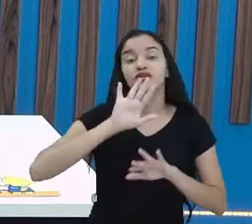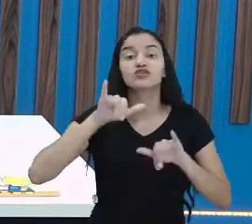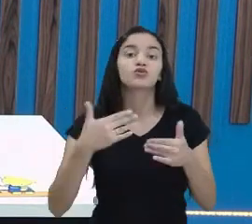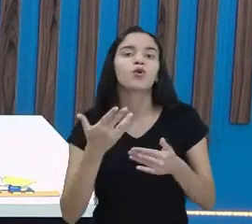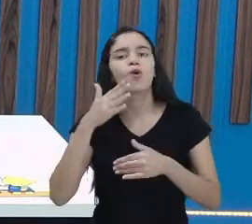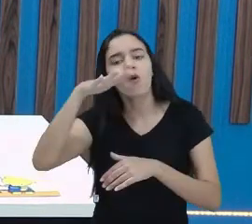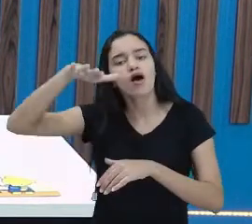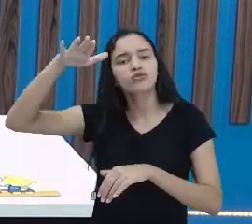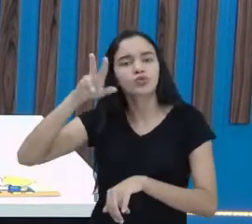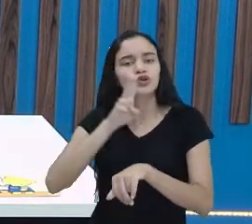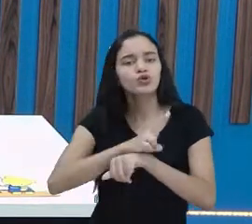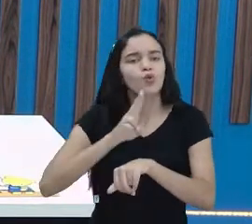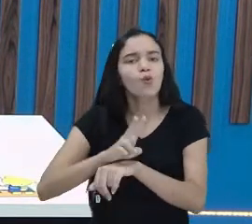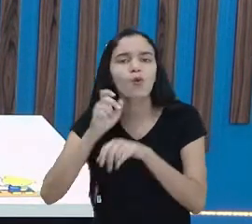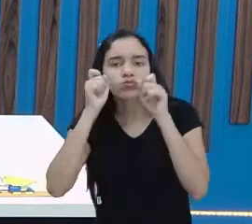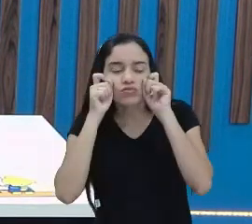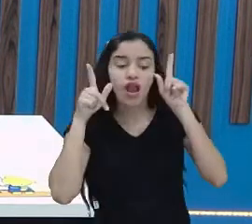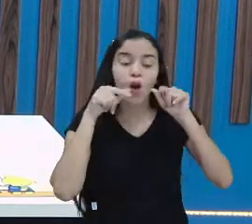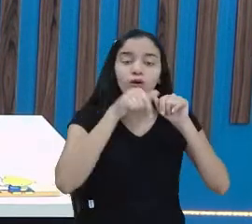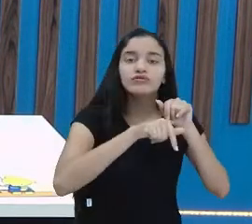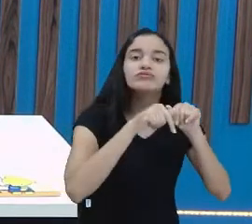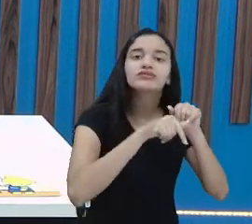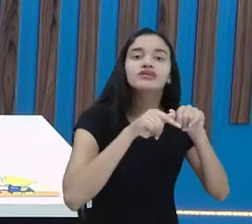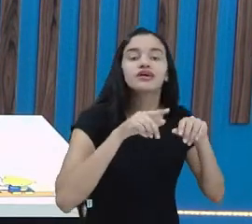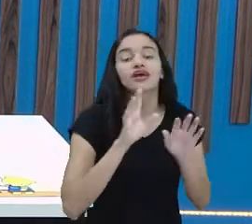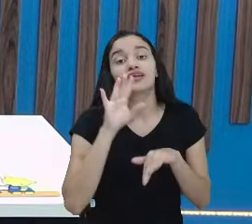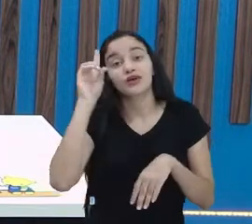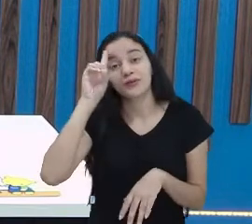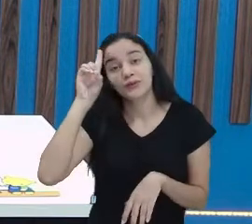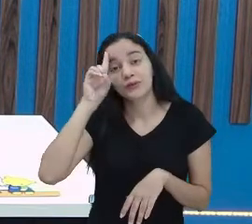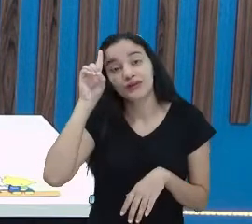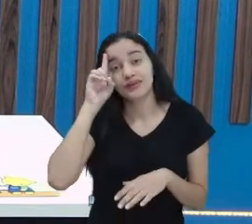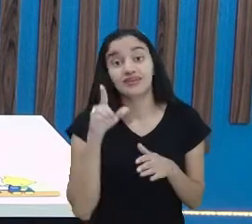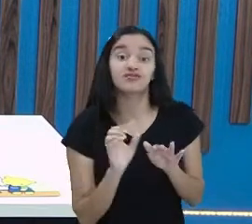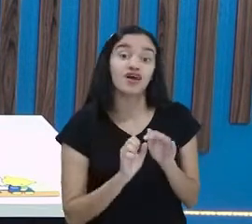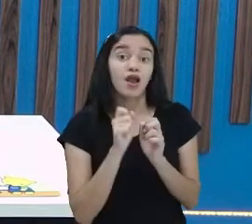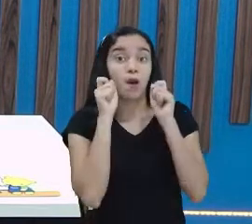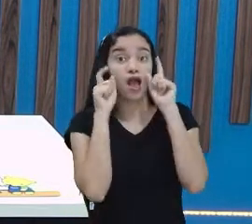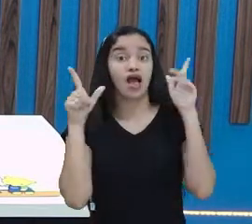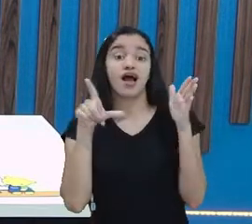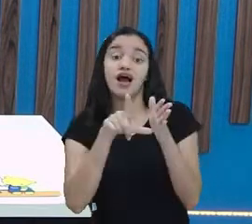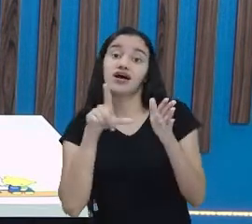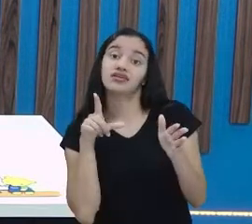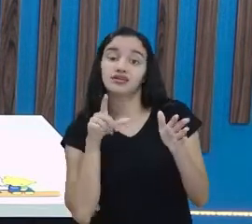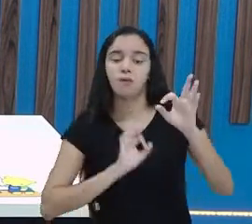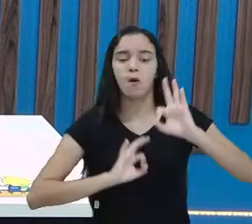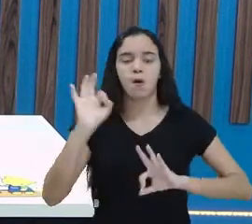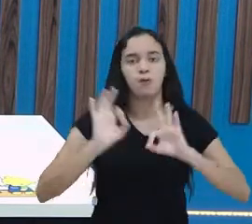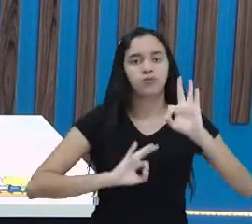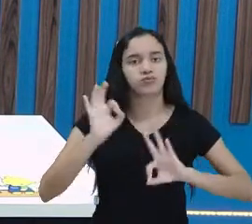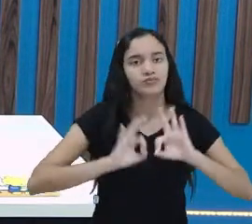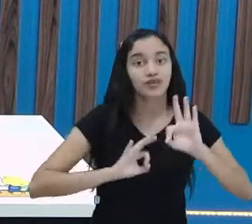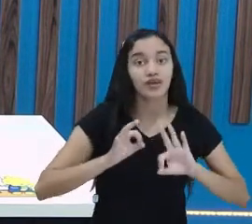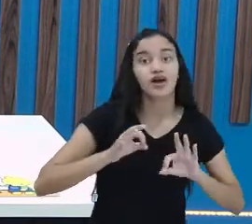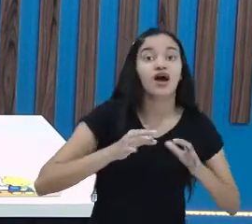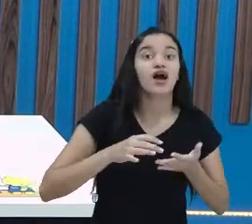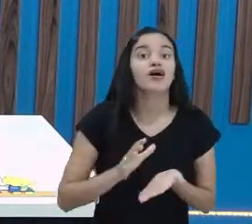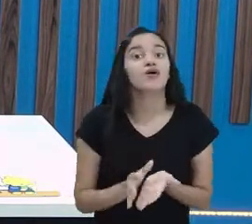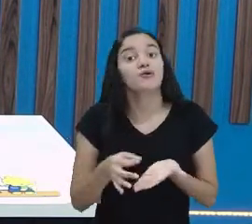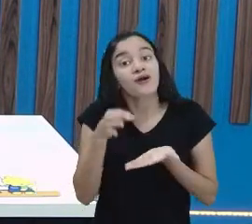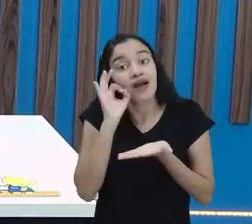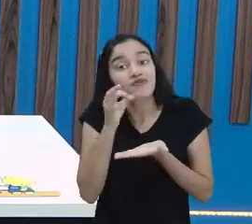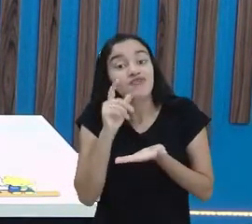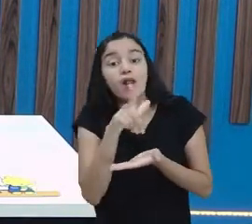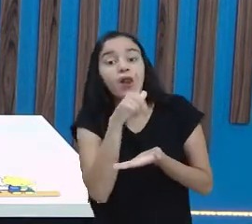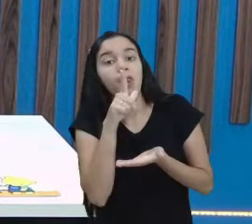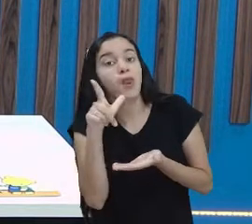cuida de você que lhe acorda, então ele vai ter uma rotina diferente. Ele vai acordar antes para preparar as coisas, preparar o alimento, o lanche